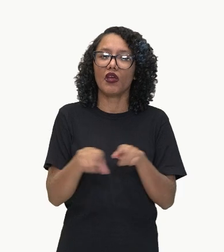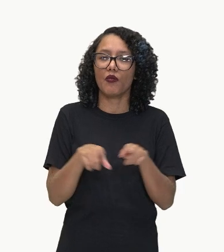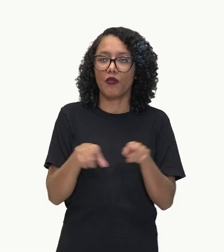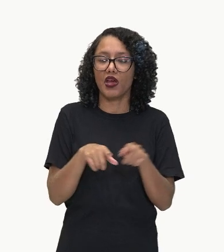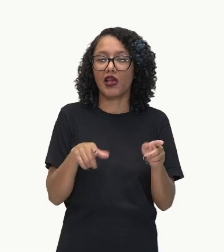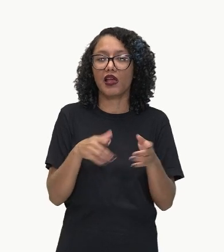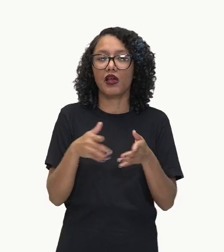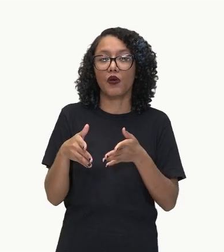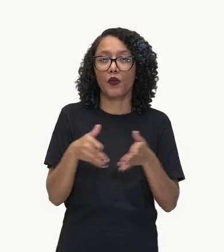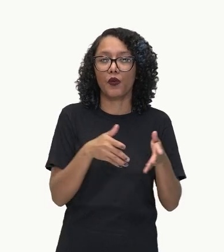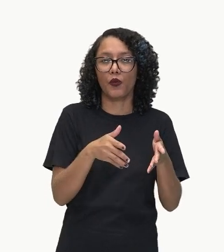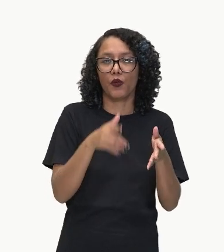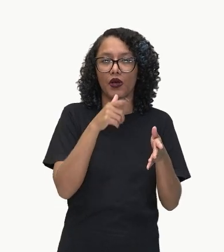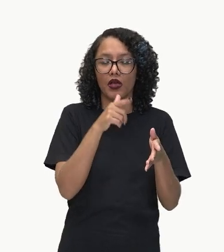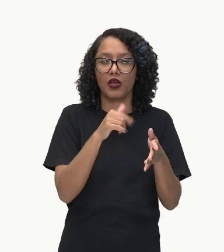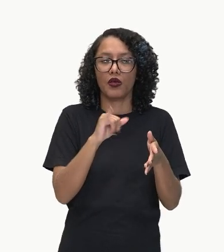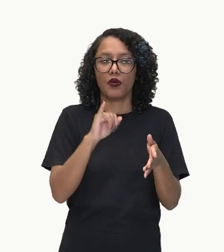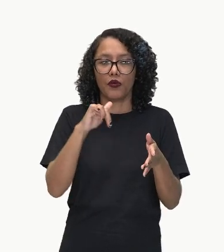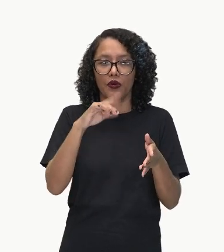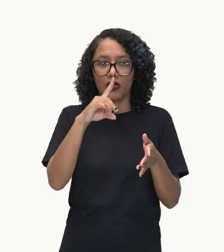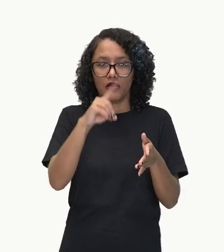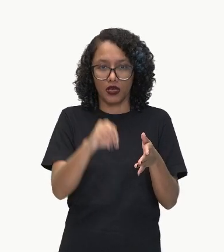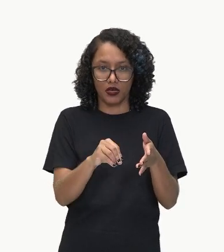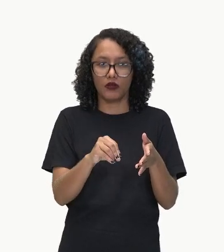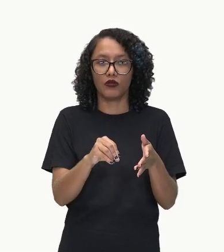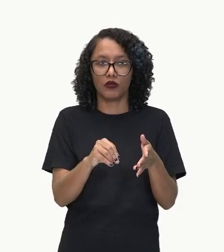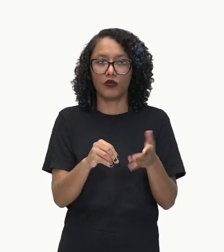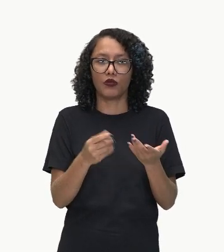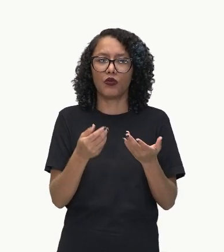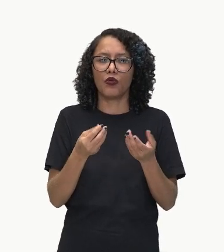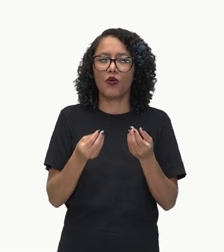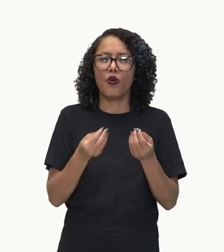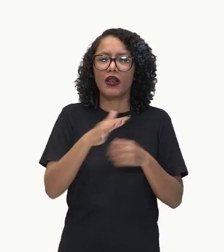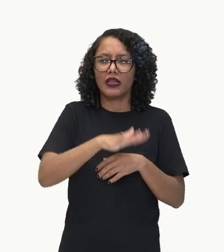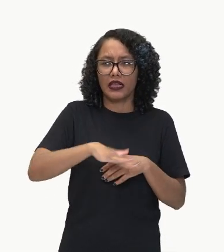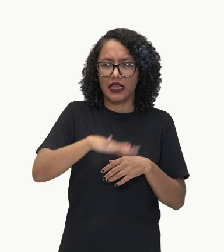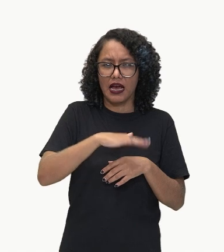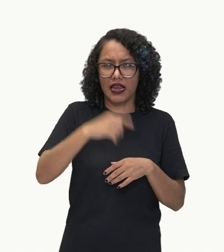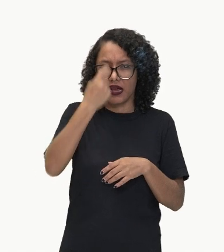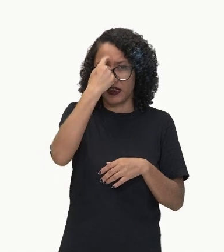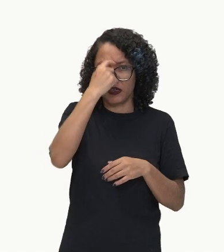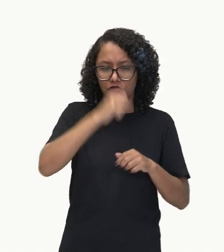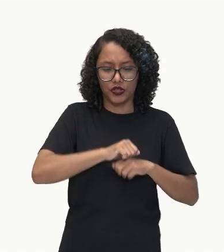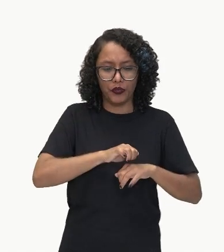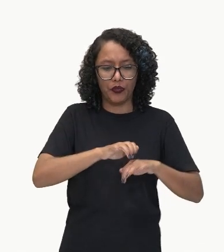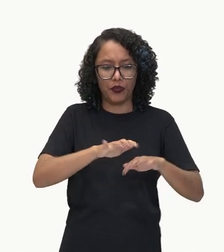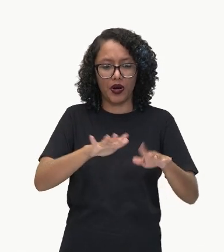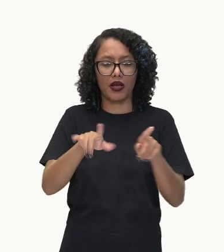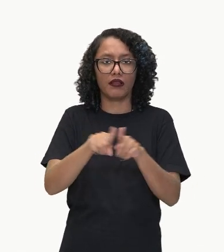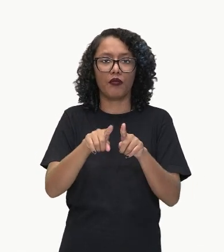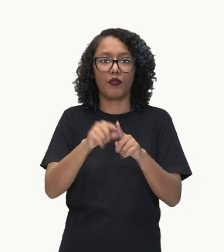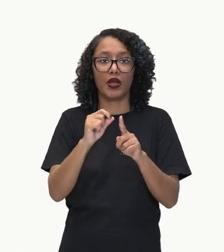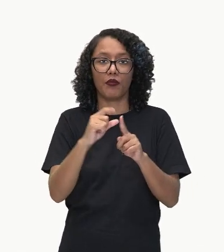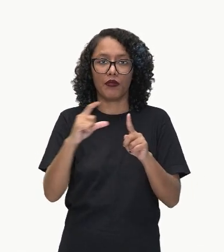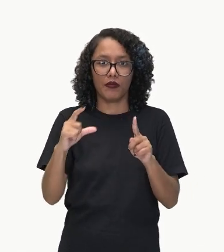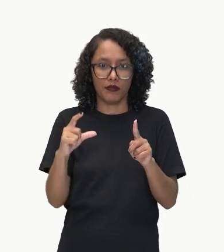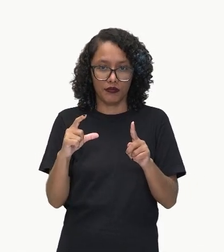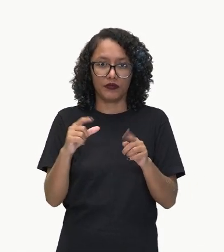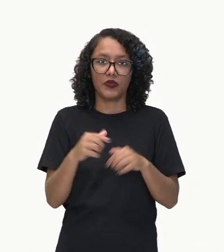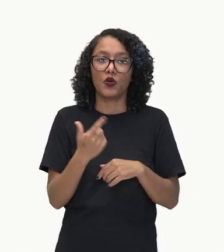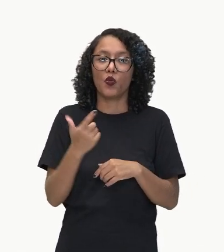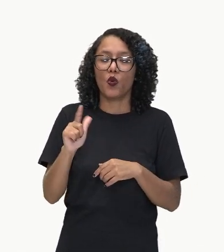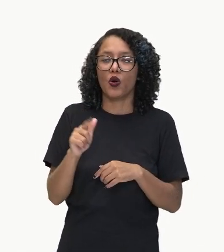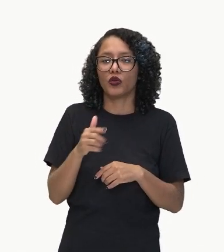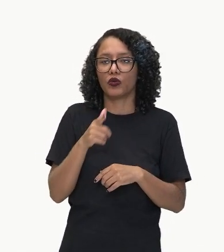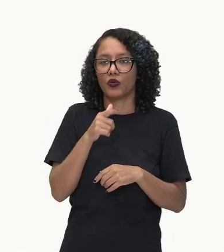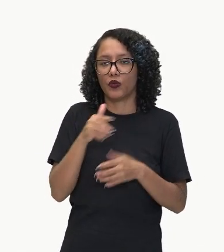lá, ele vai das vastas áreas da Índia para o Paquistão, né, que ele vai ali para o oeste, e enquanto o rio Ganges